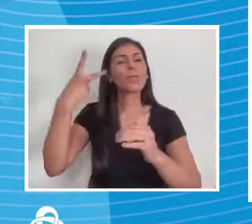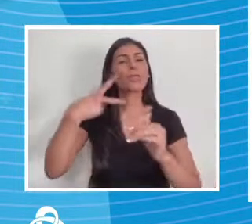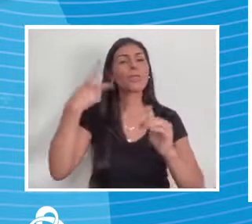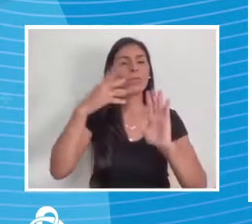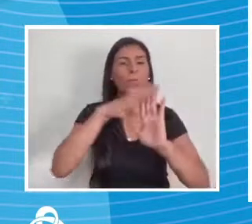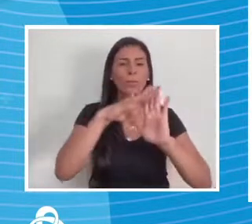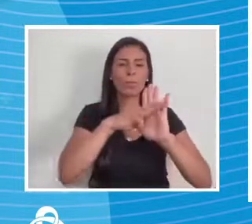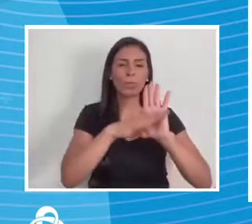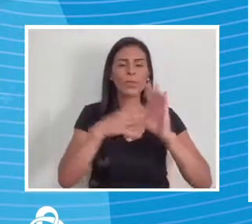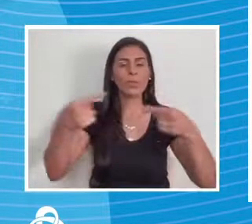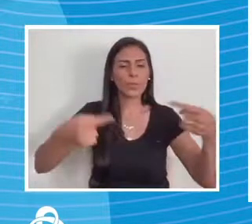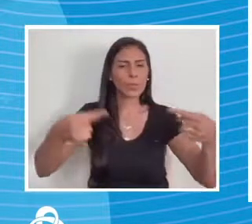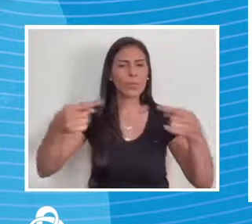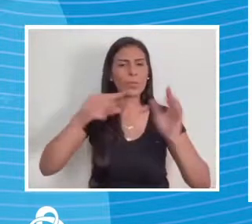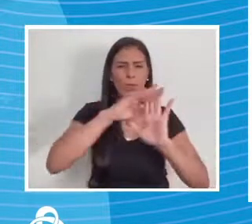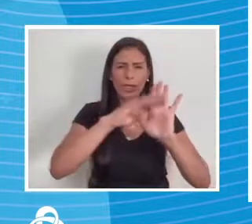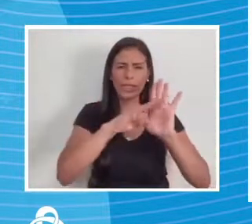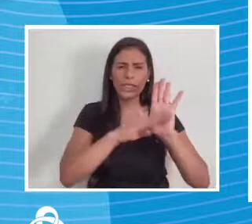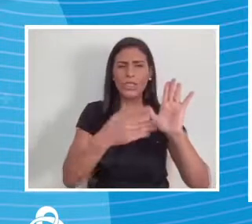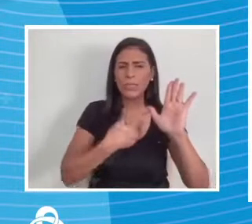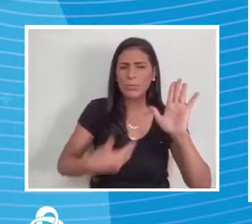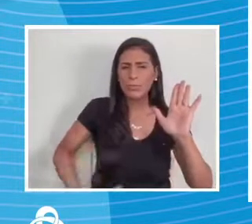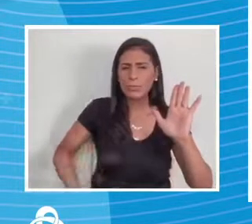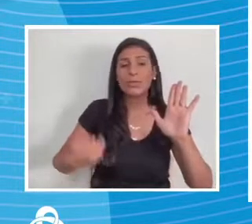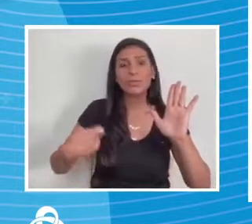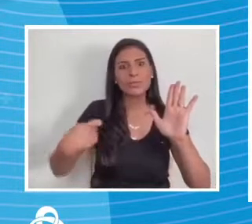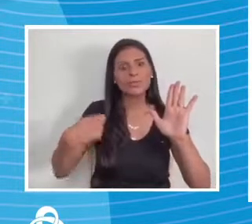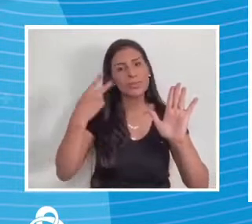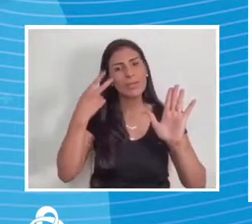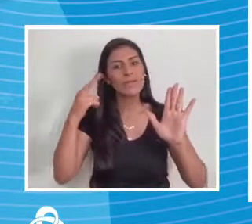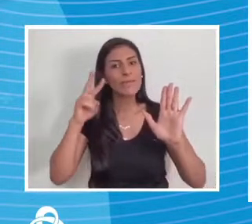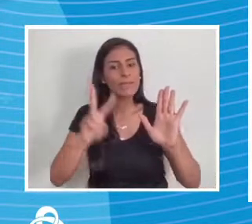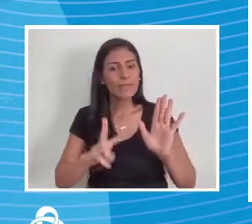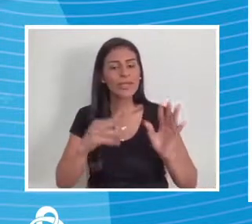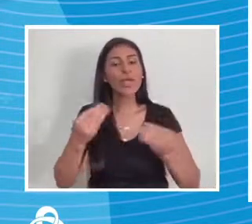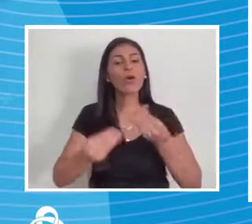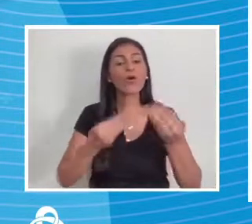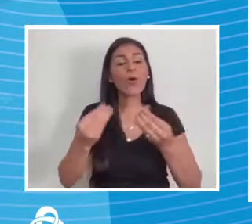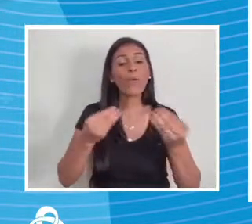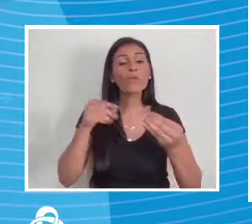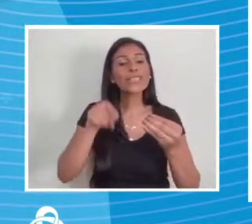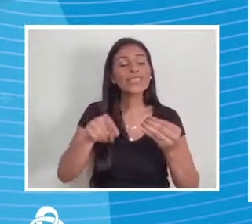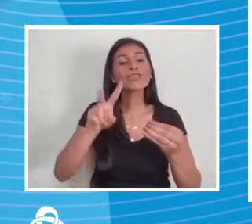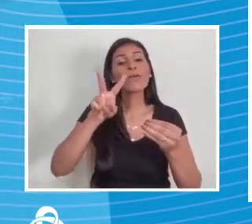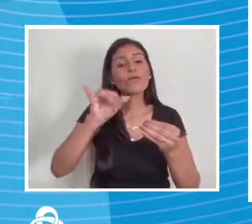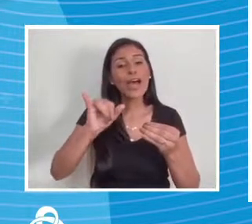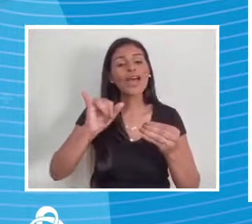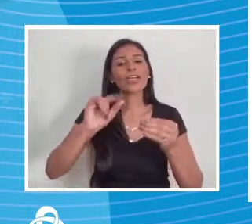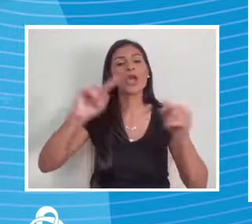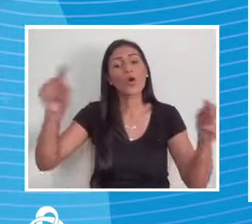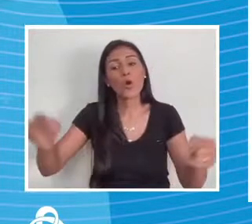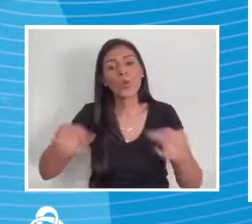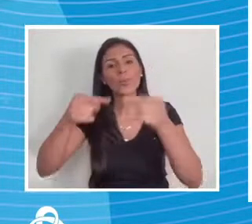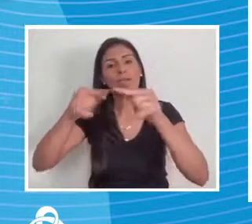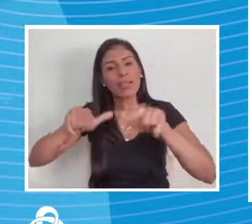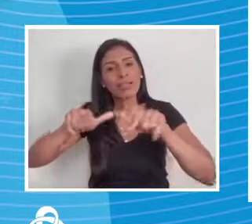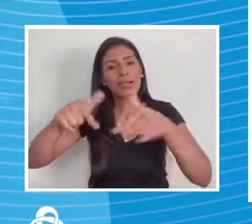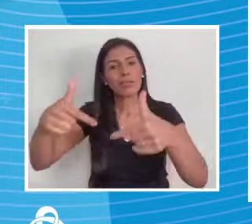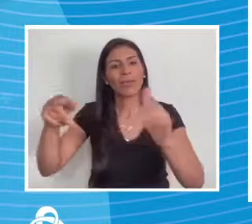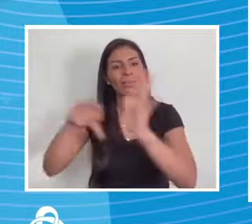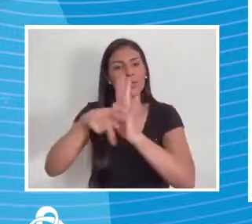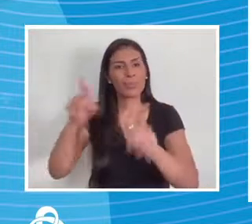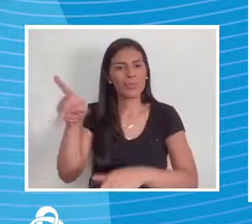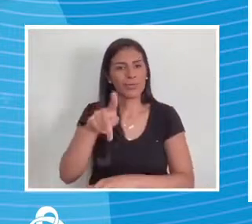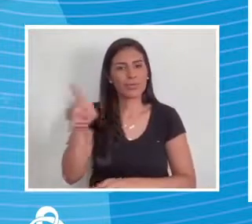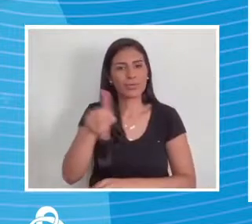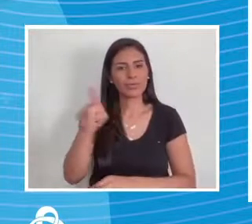já desaguando, já gerando intervenções para os professores. Então, só para dar a ideia aqui rapidinho, eu vou